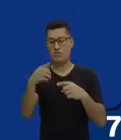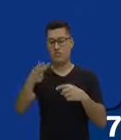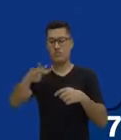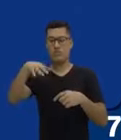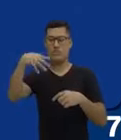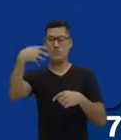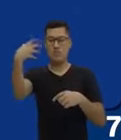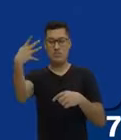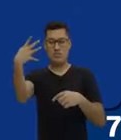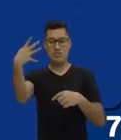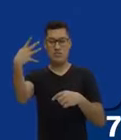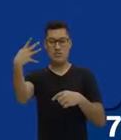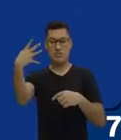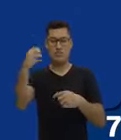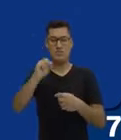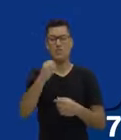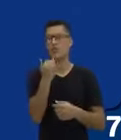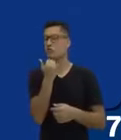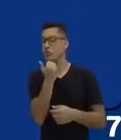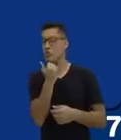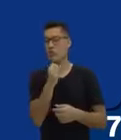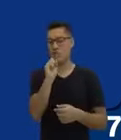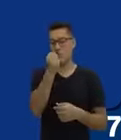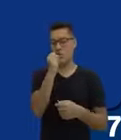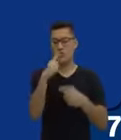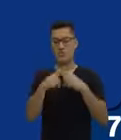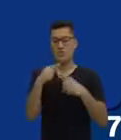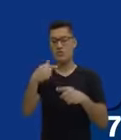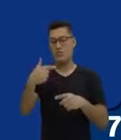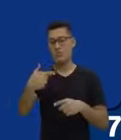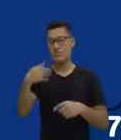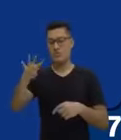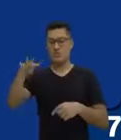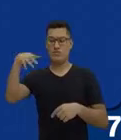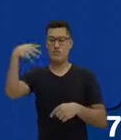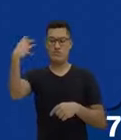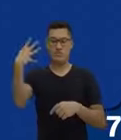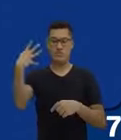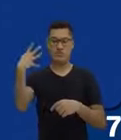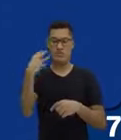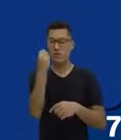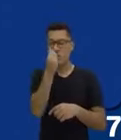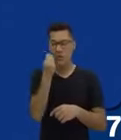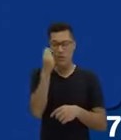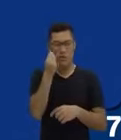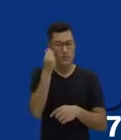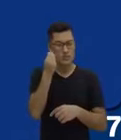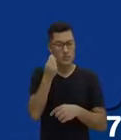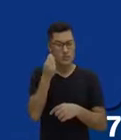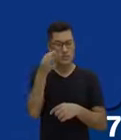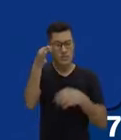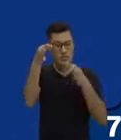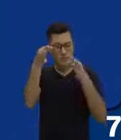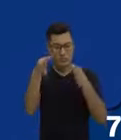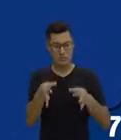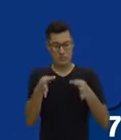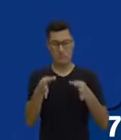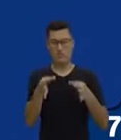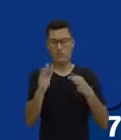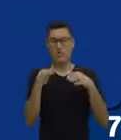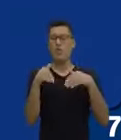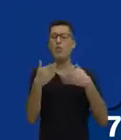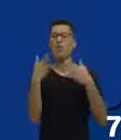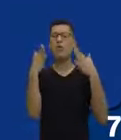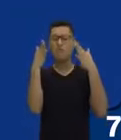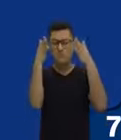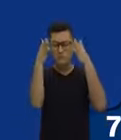elevado a quarta. Vezes 2 elevado a quarta, desculpa. E aí o que acontece, Fernando? A gente começa a observar um padrão aí, não começa? Isso. Qual é o padrão que a